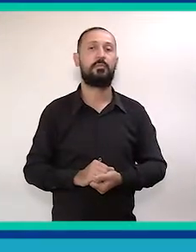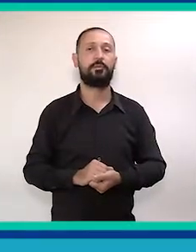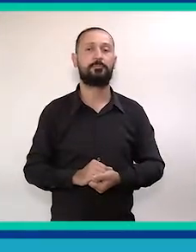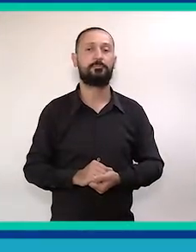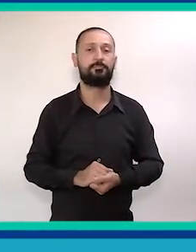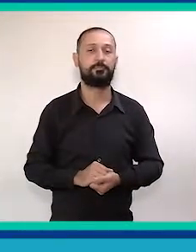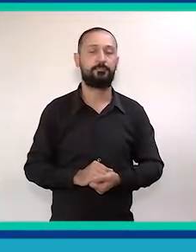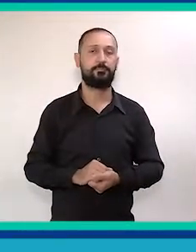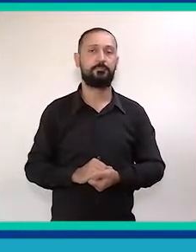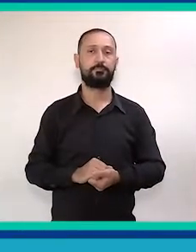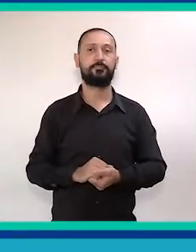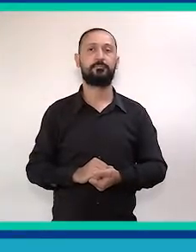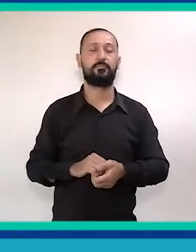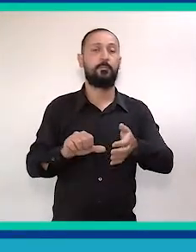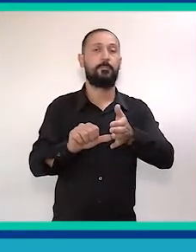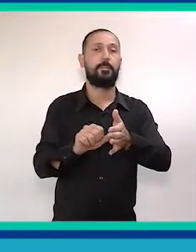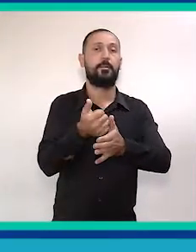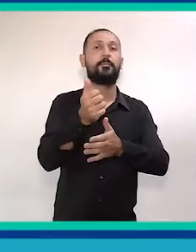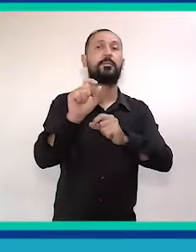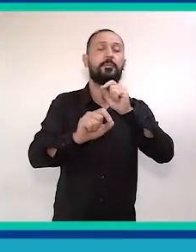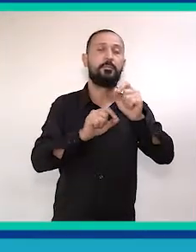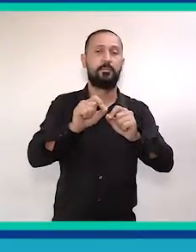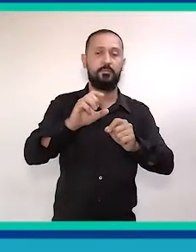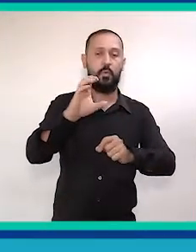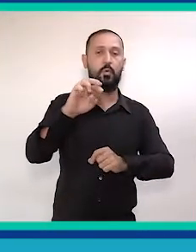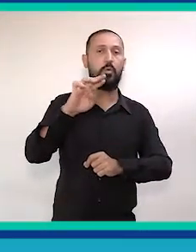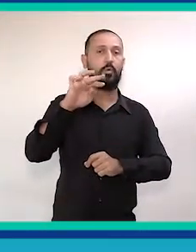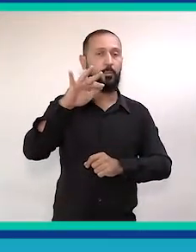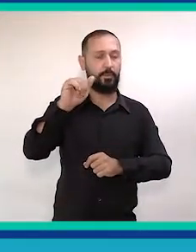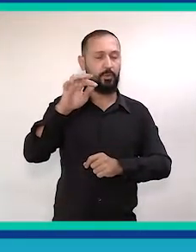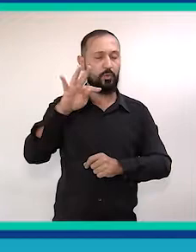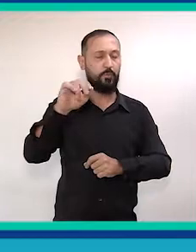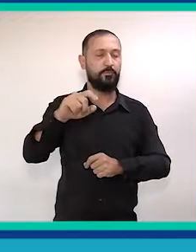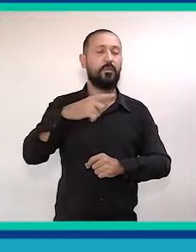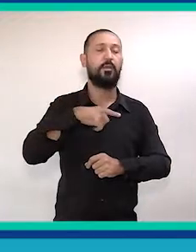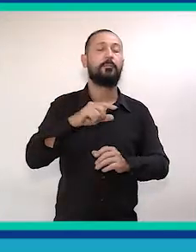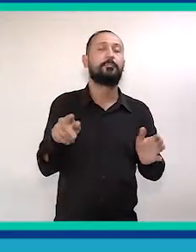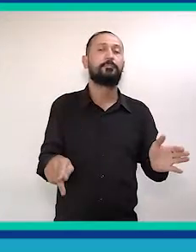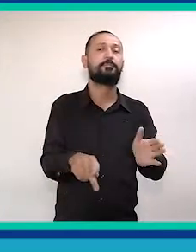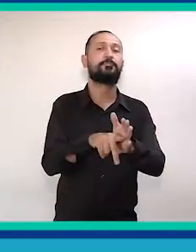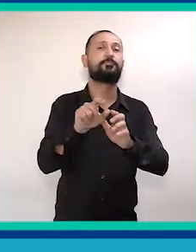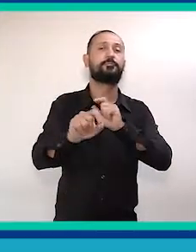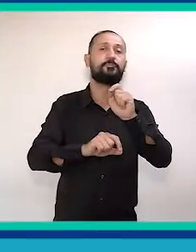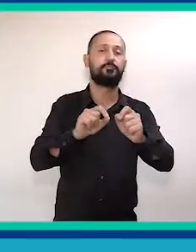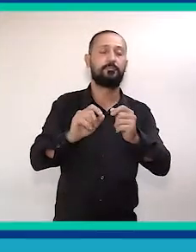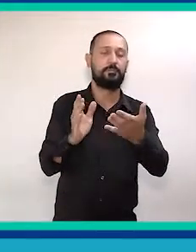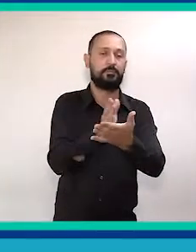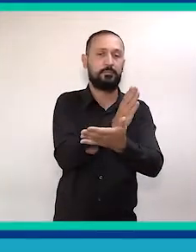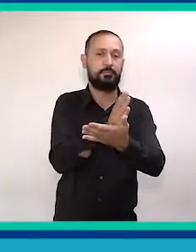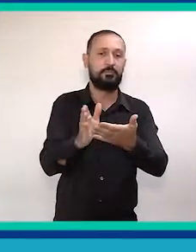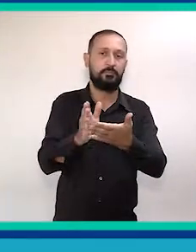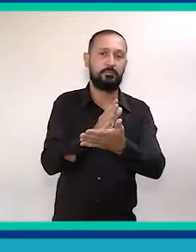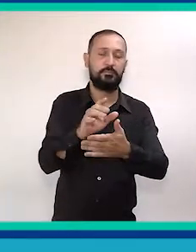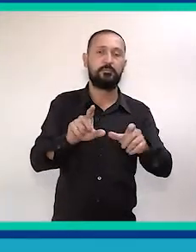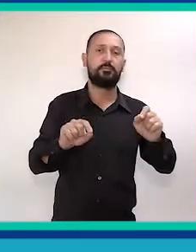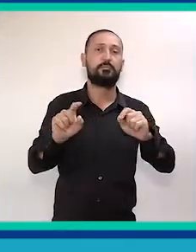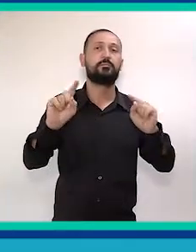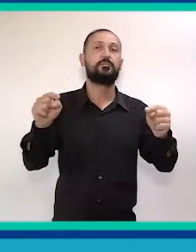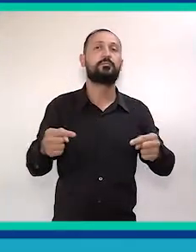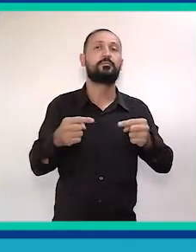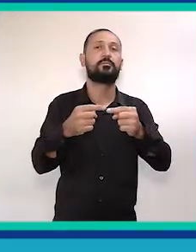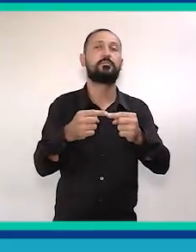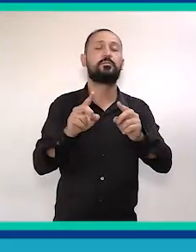mistura complexa, certo? Então, o primeiro passo de cromatografia que a gente adotou foi uma cromatografia que vai separar